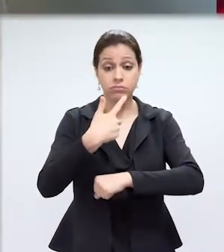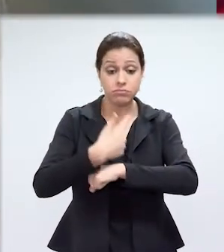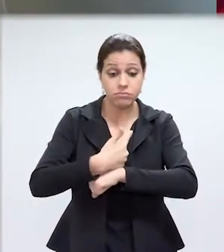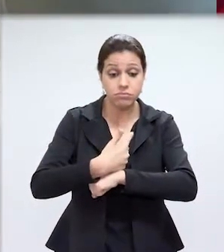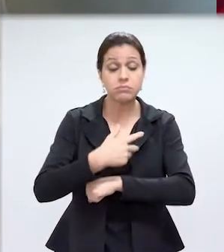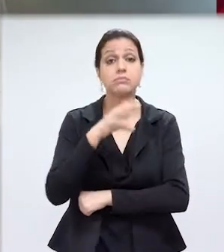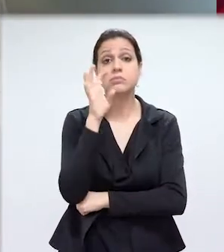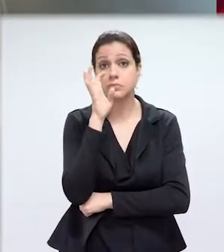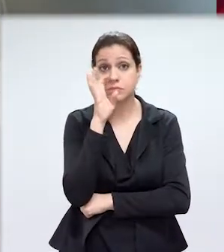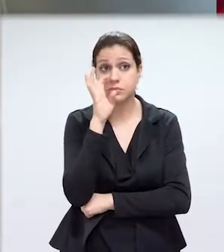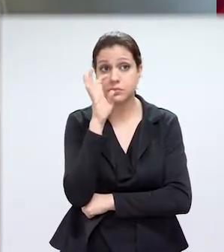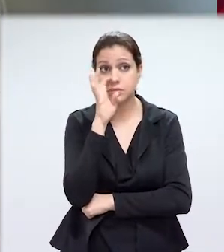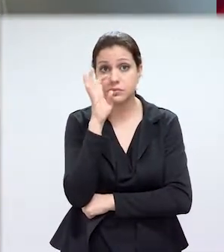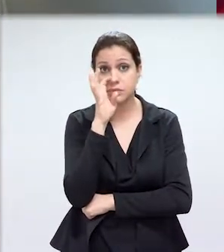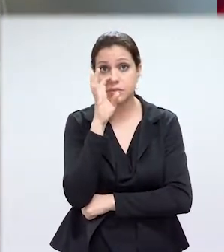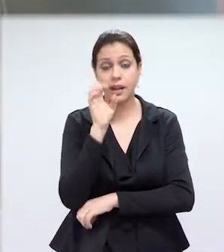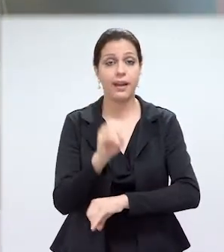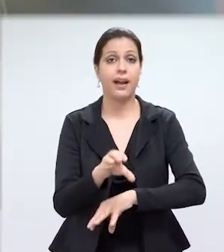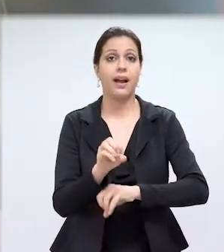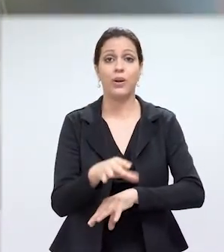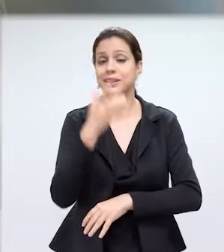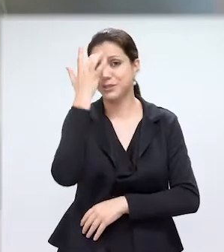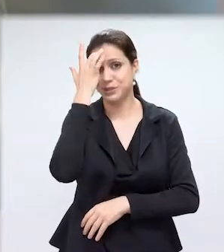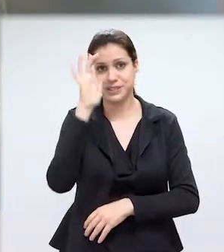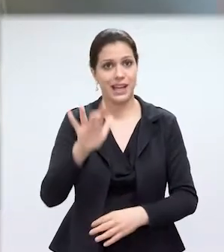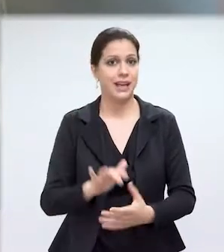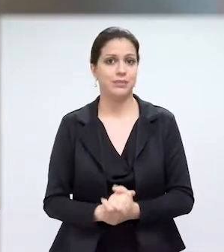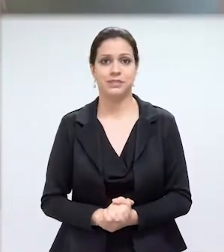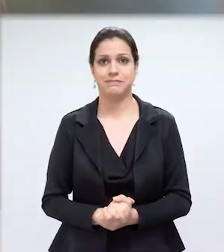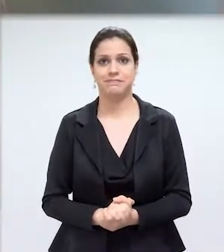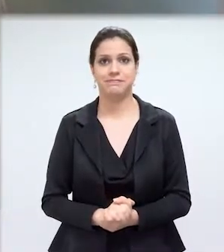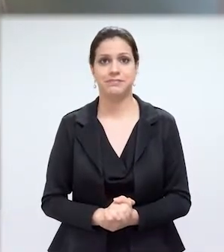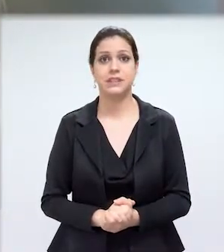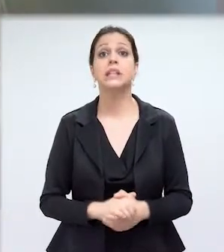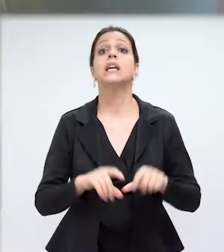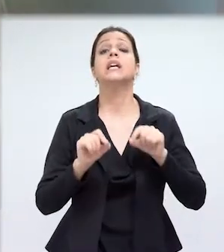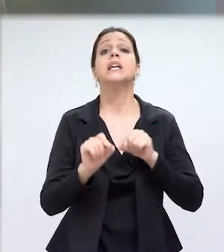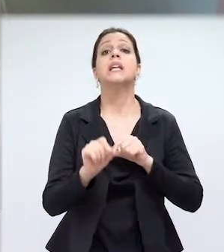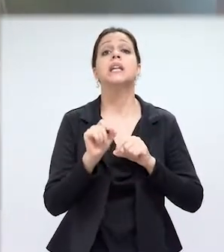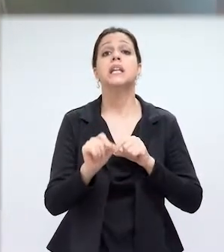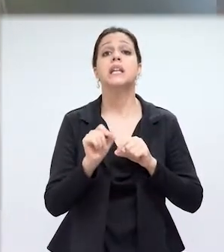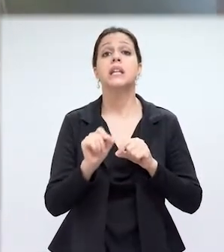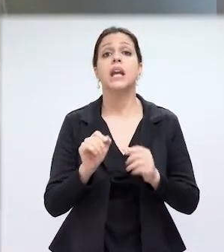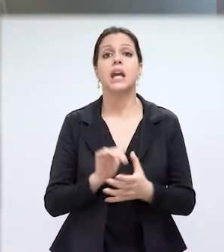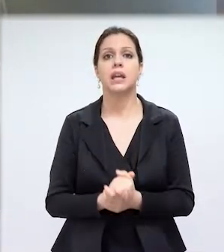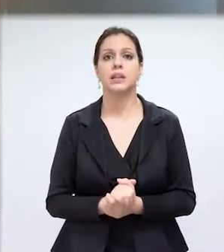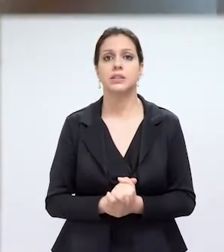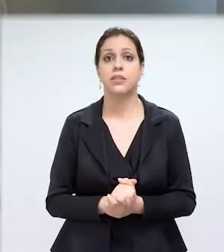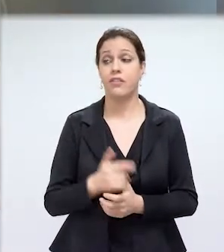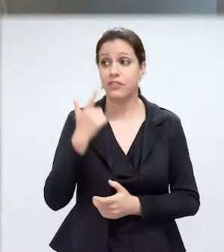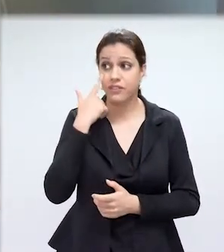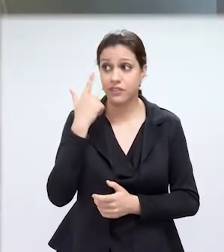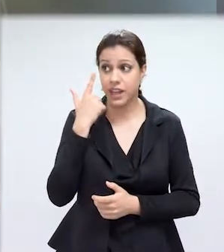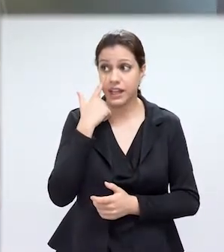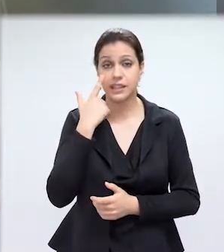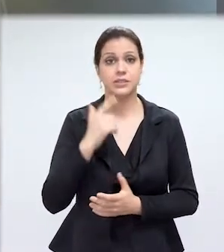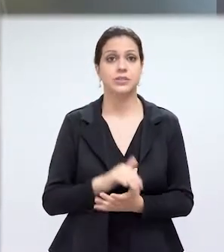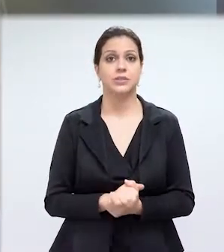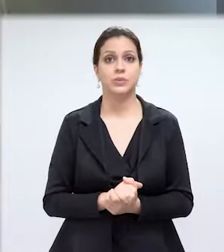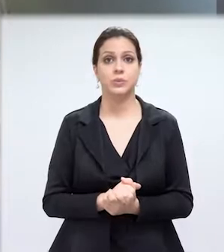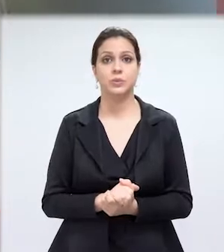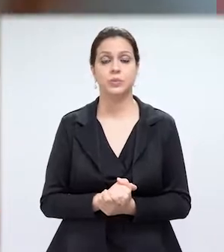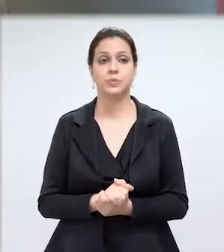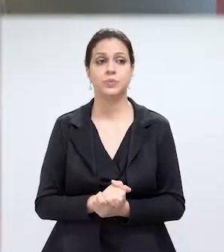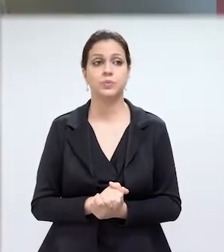controle mais de quem está assistindo a sua aula, de quem está,